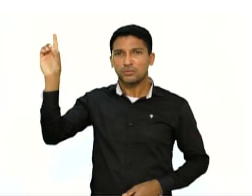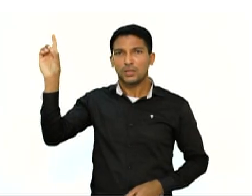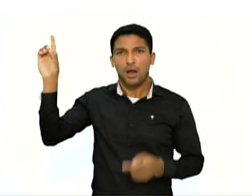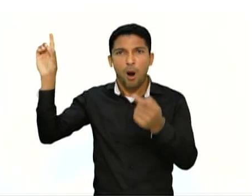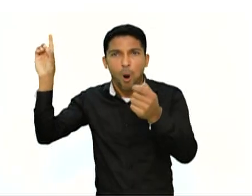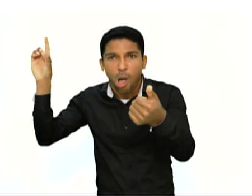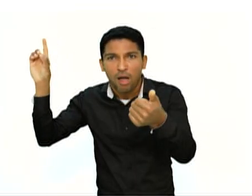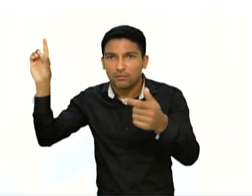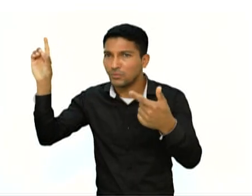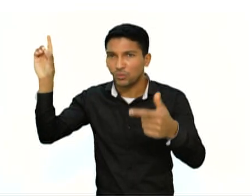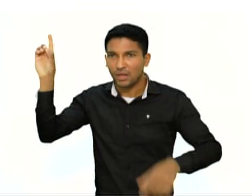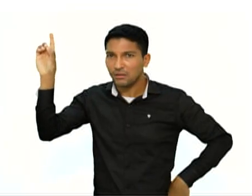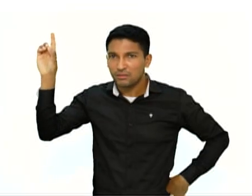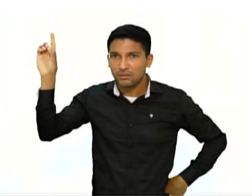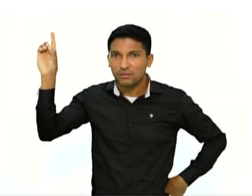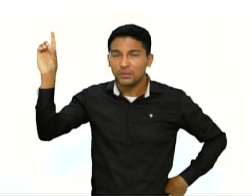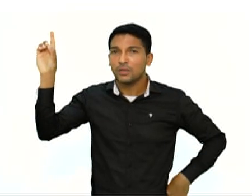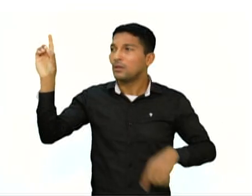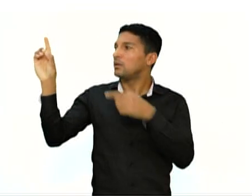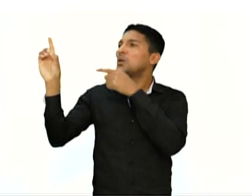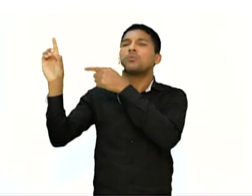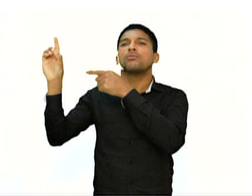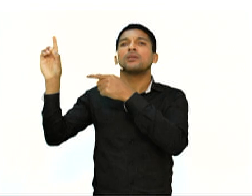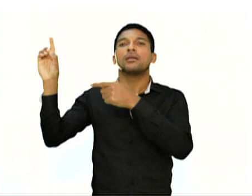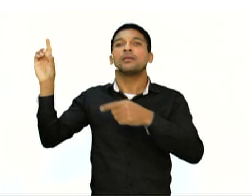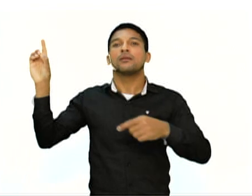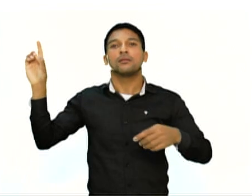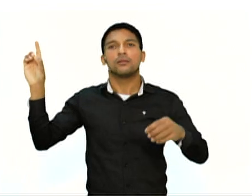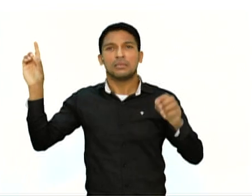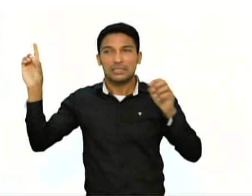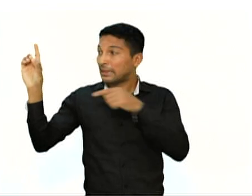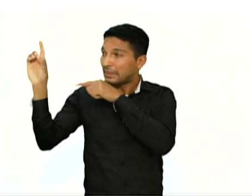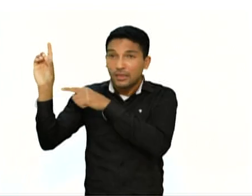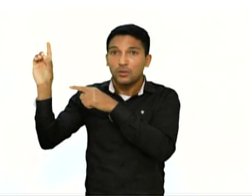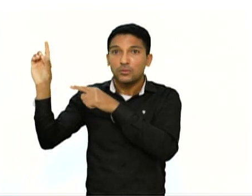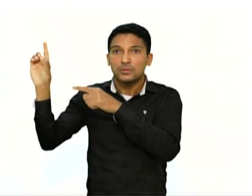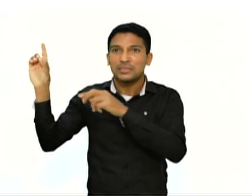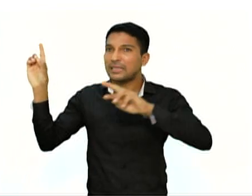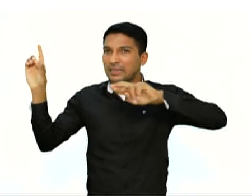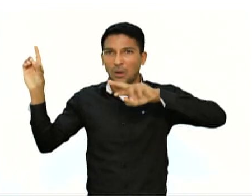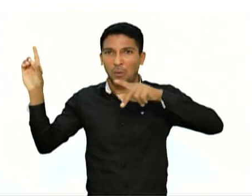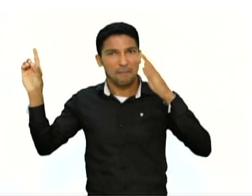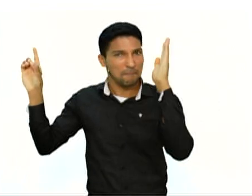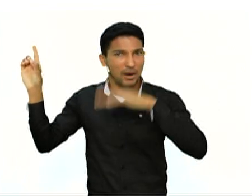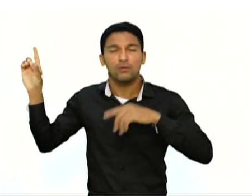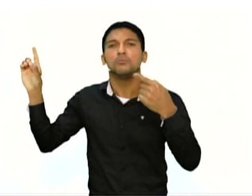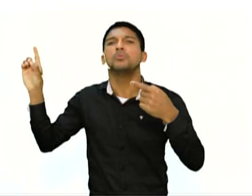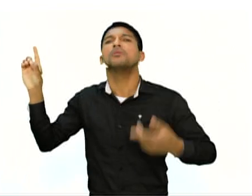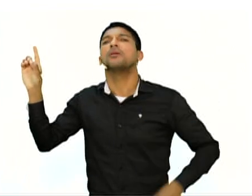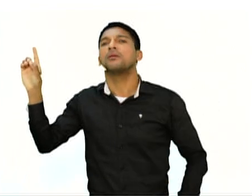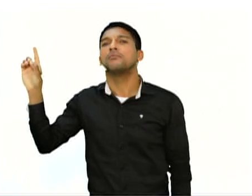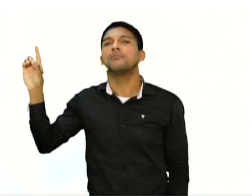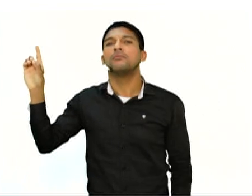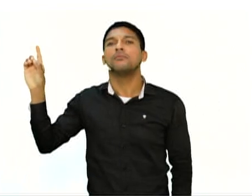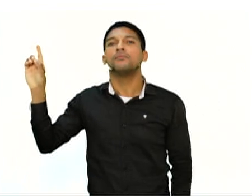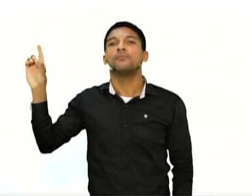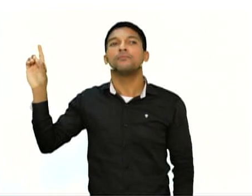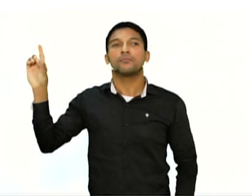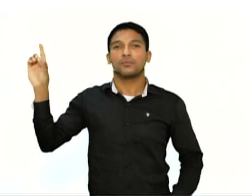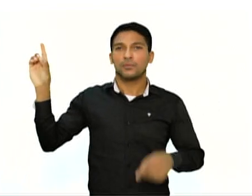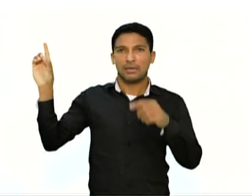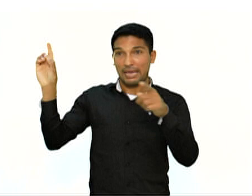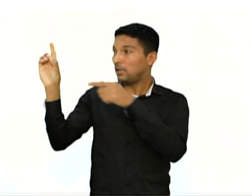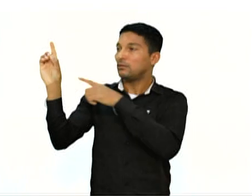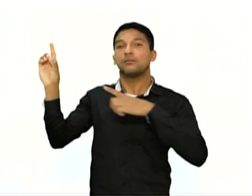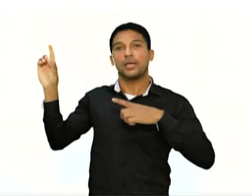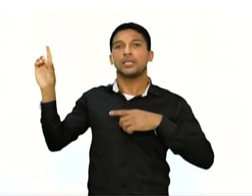Deus não é um gênio maligno que pode simplesmente estar nos enganando, nos tapeando? Né? Por exemplo, se ele tem todo o